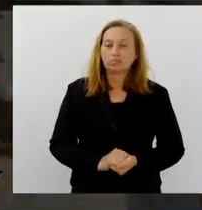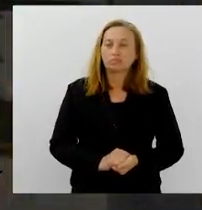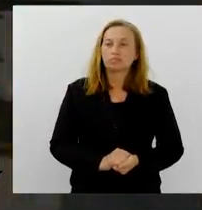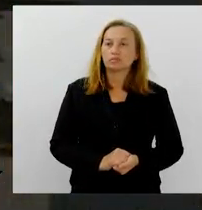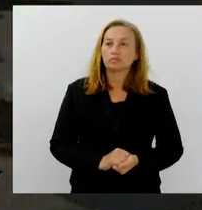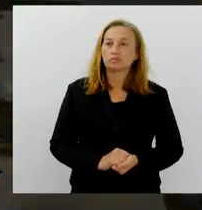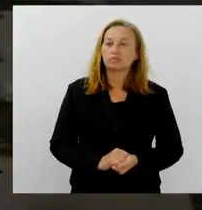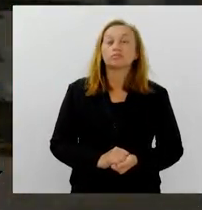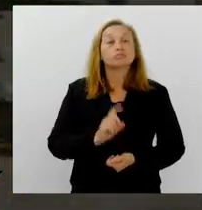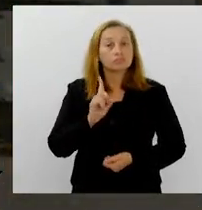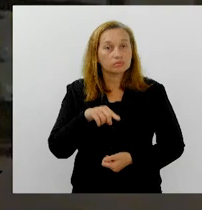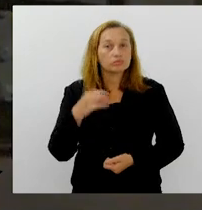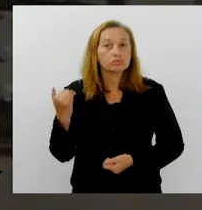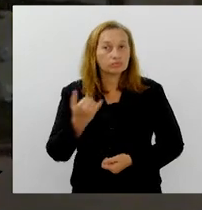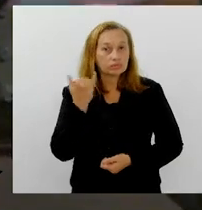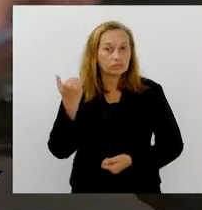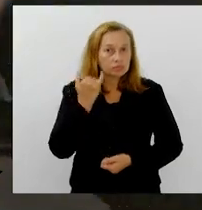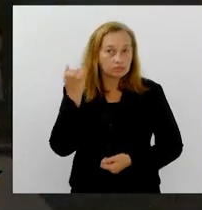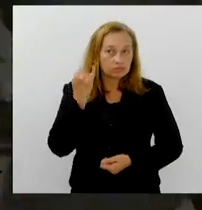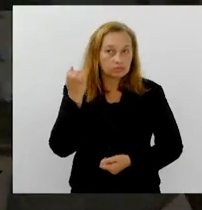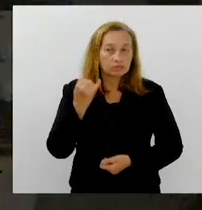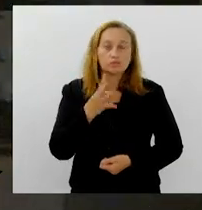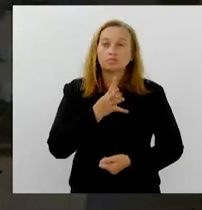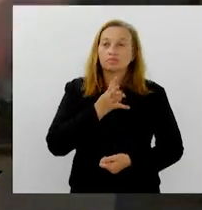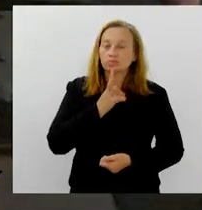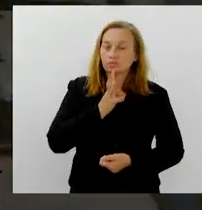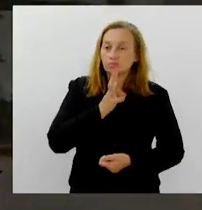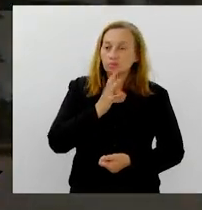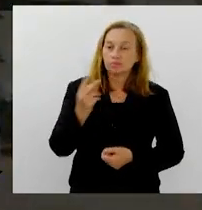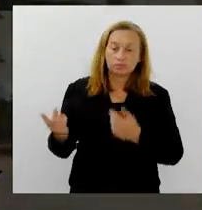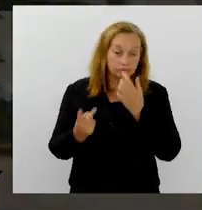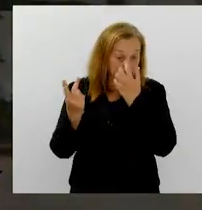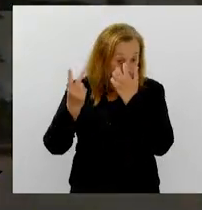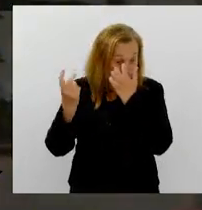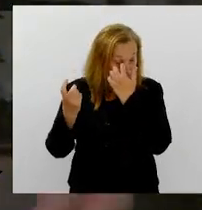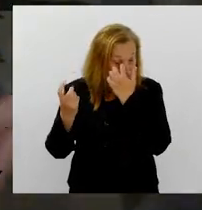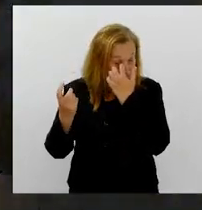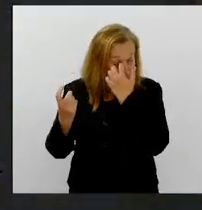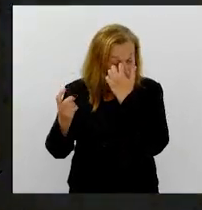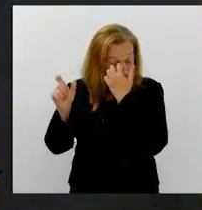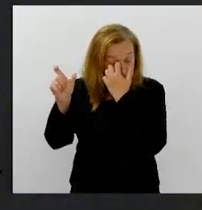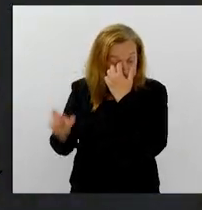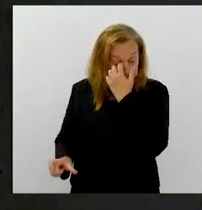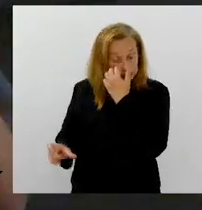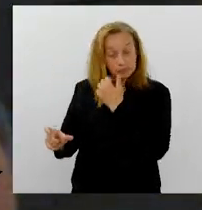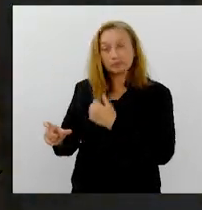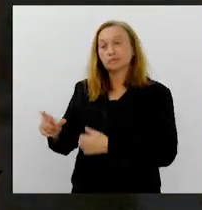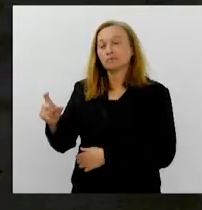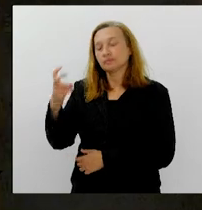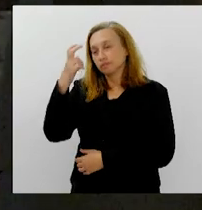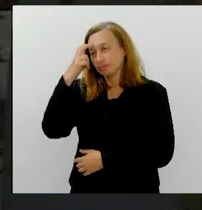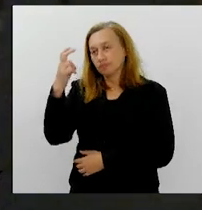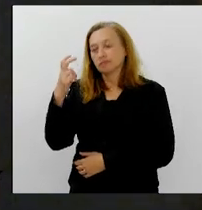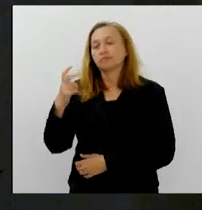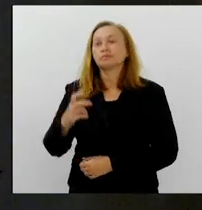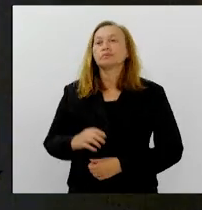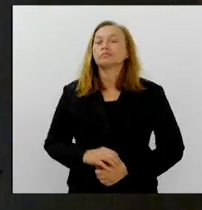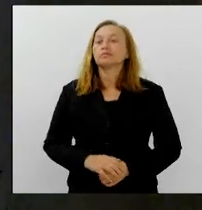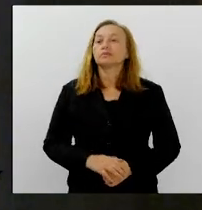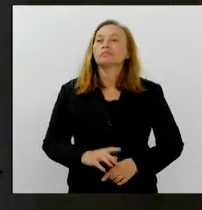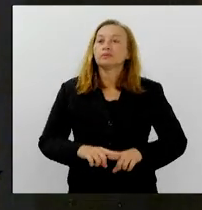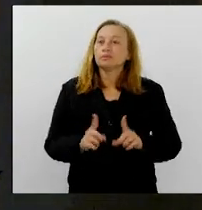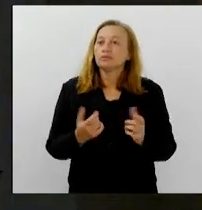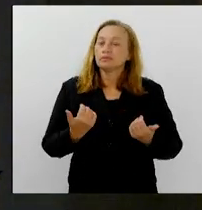é muito importante. Reconhecer e honrar o fazedor é essencial. Mas a gente precisa